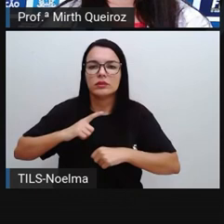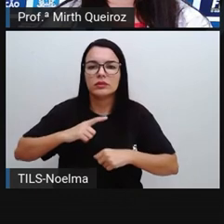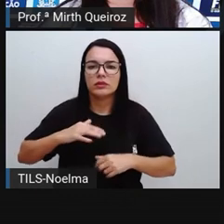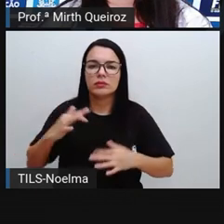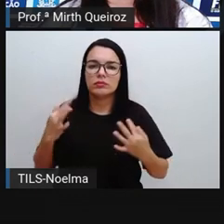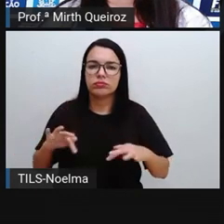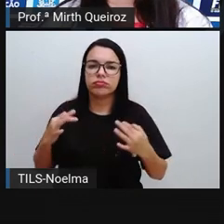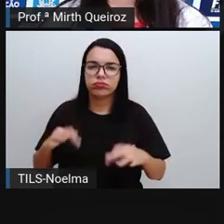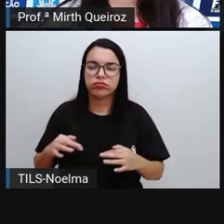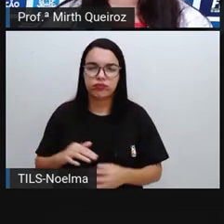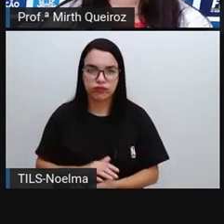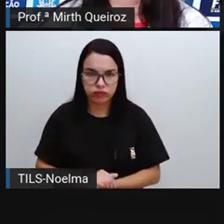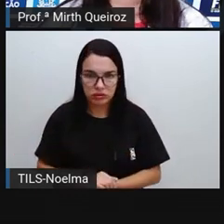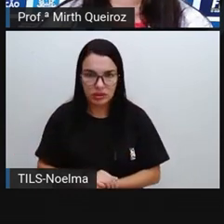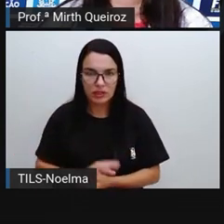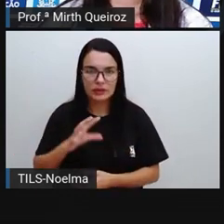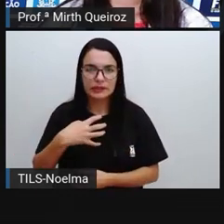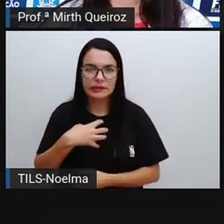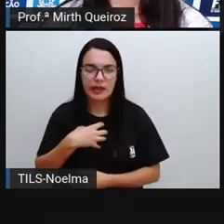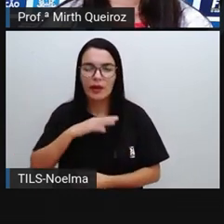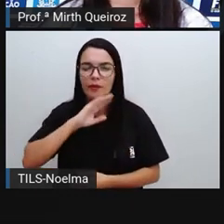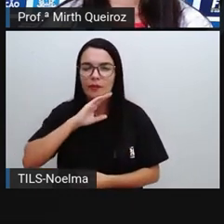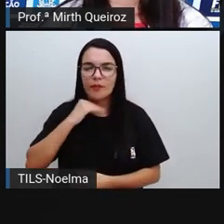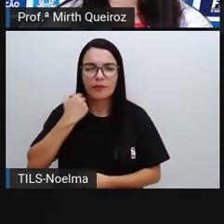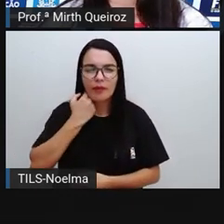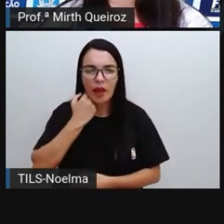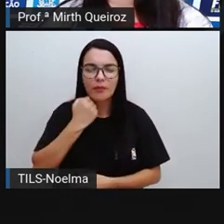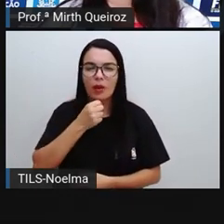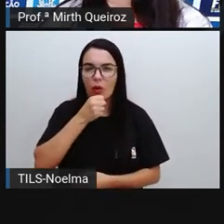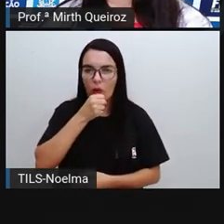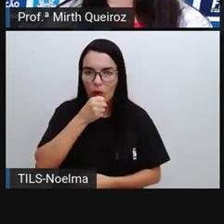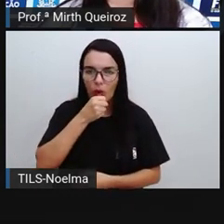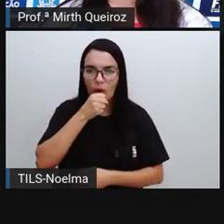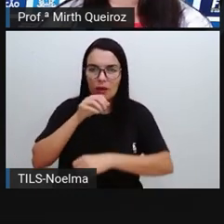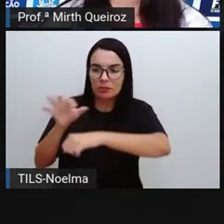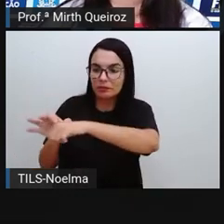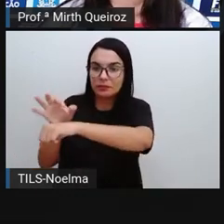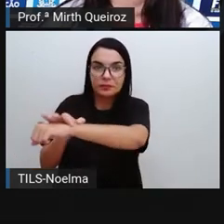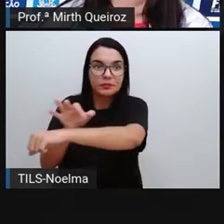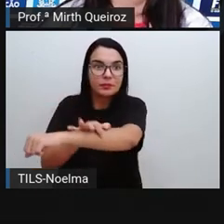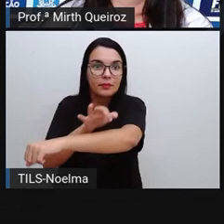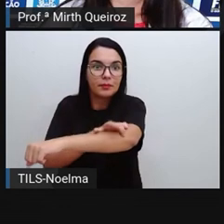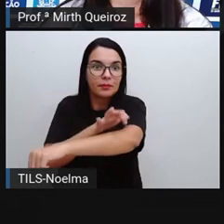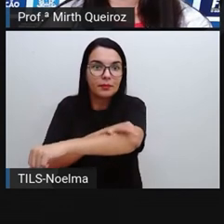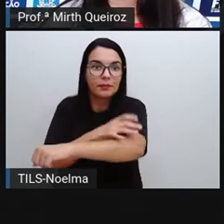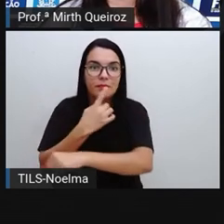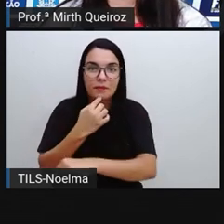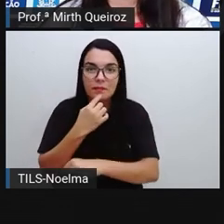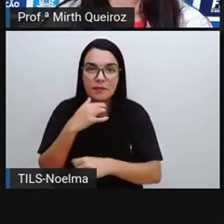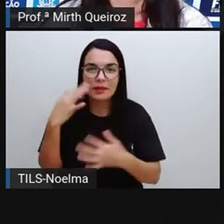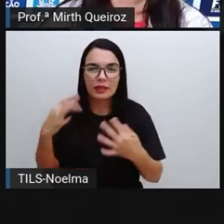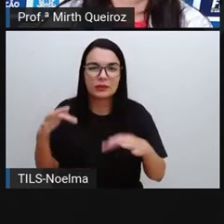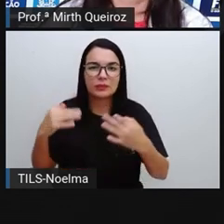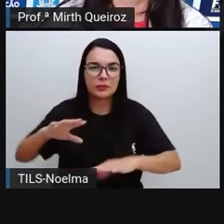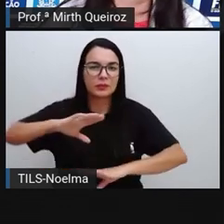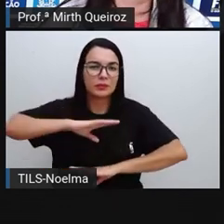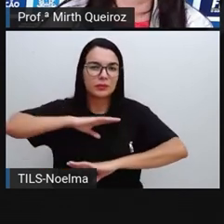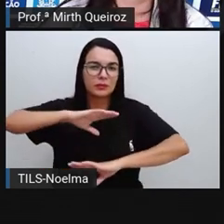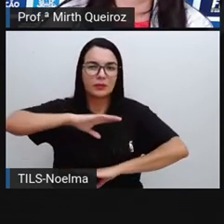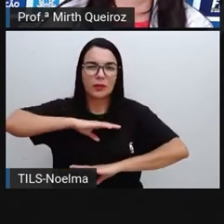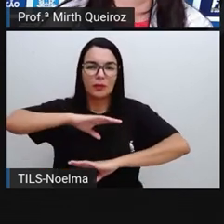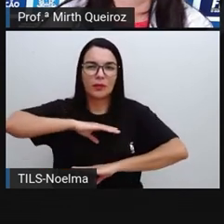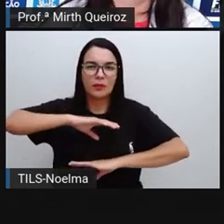sistema nervoso. E os sintomas geralmente são tosse, febre, manchas avermelhadas na pele, dores no corpo,